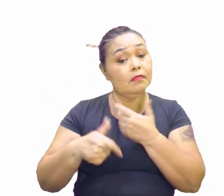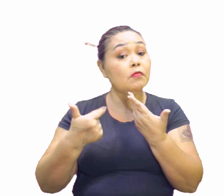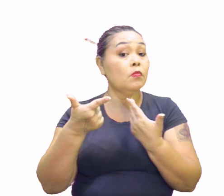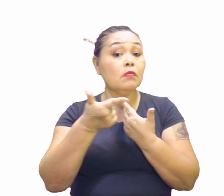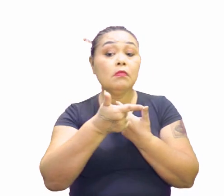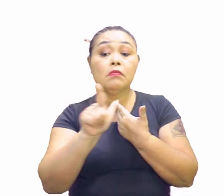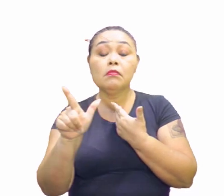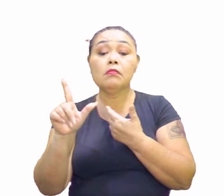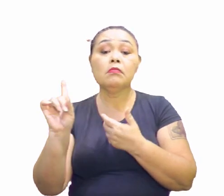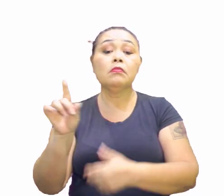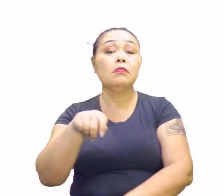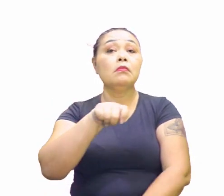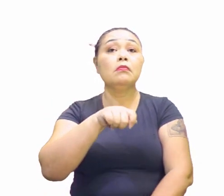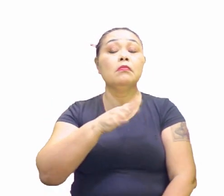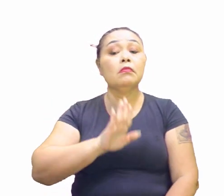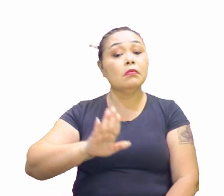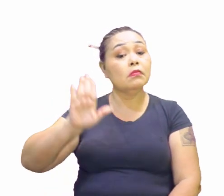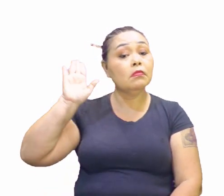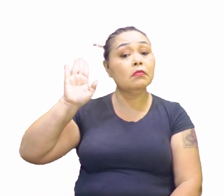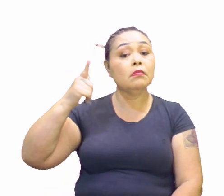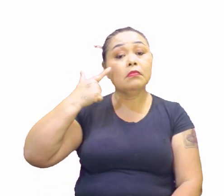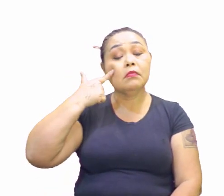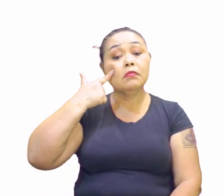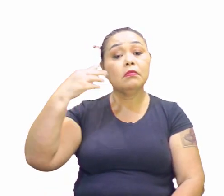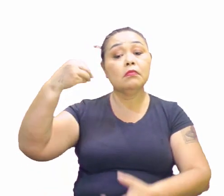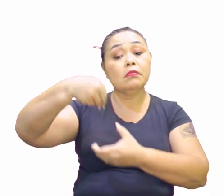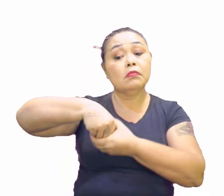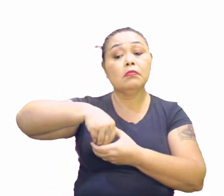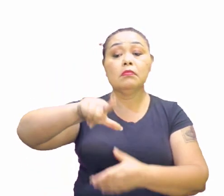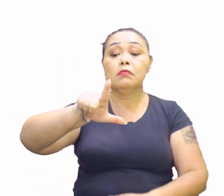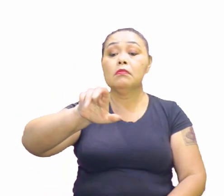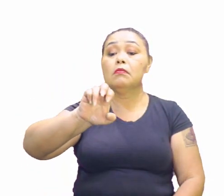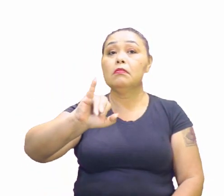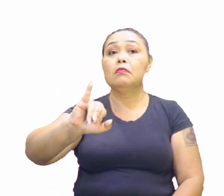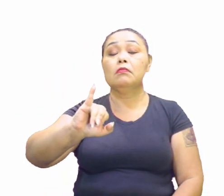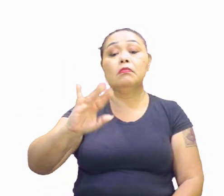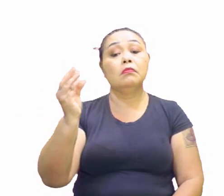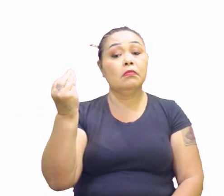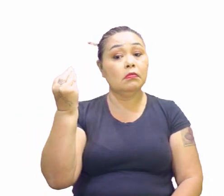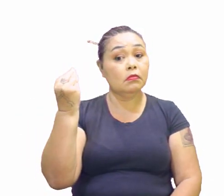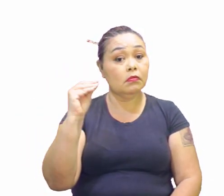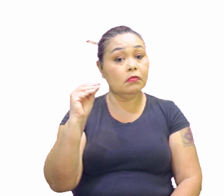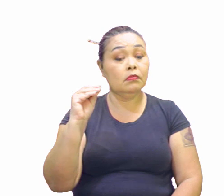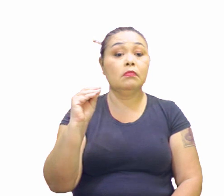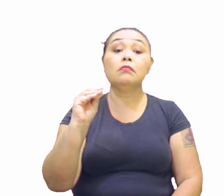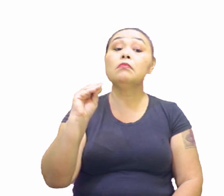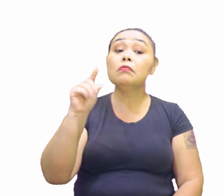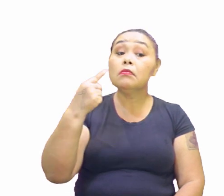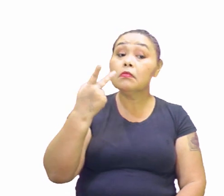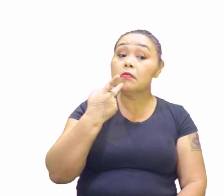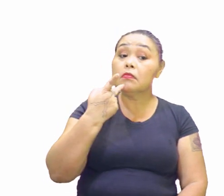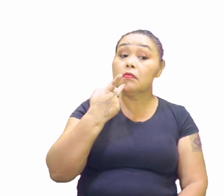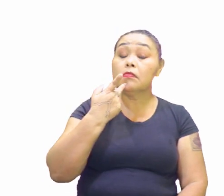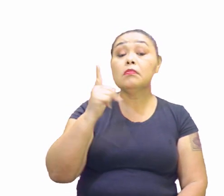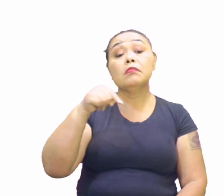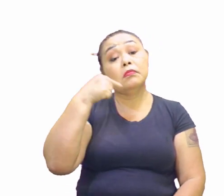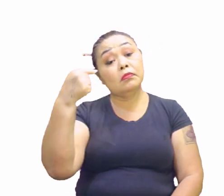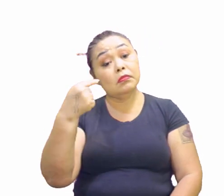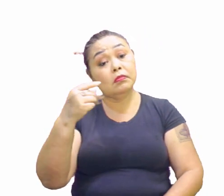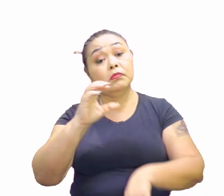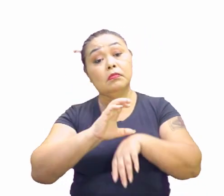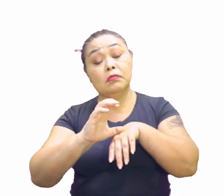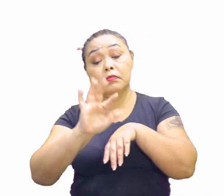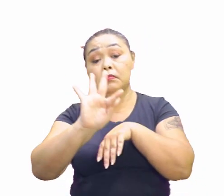é um outro candidato, mas com a legislação, né? Com a lei. Aí, segundo, não se comprometendo, segundo